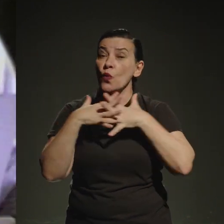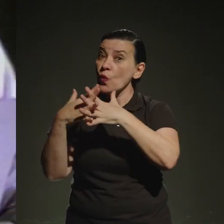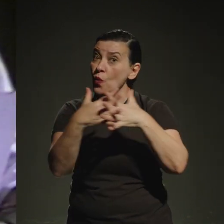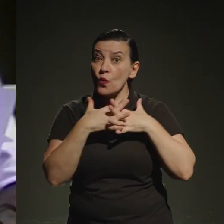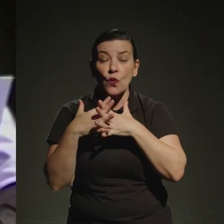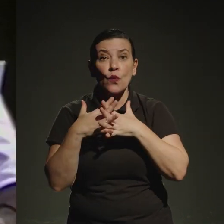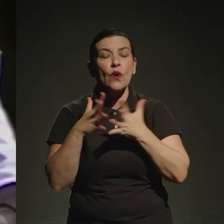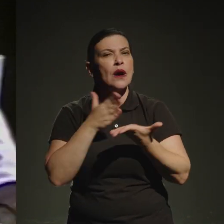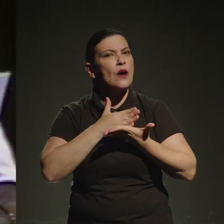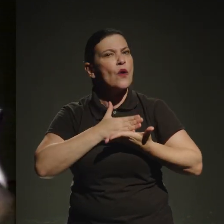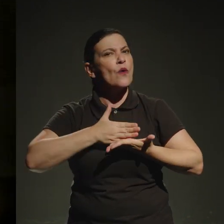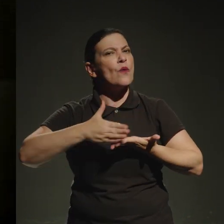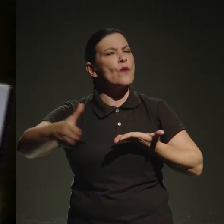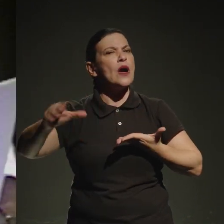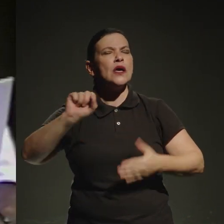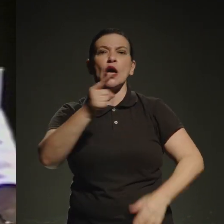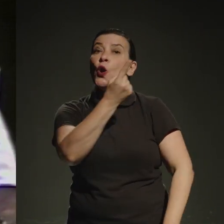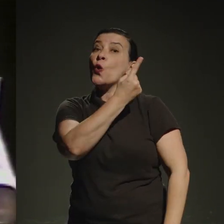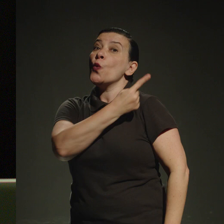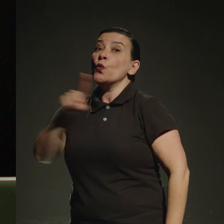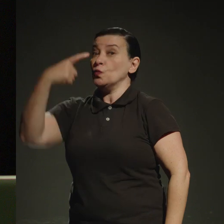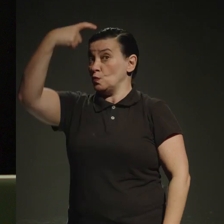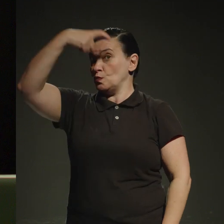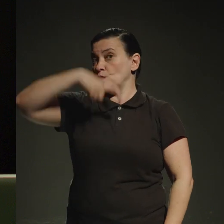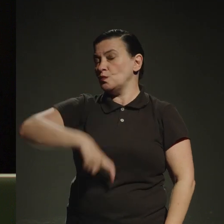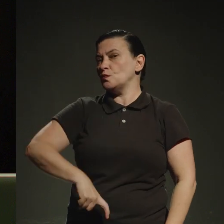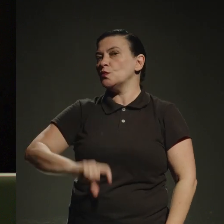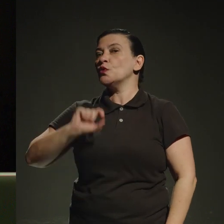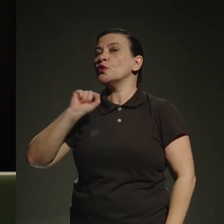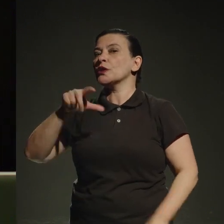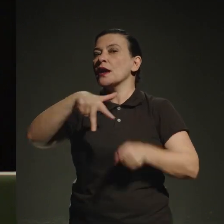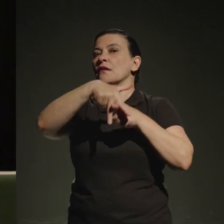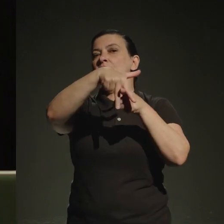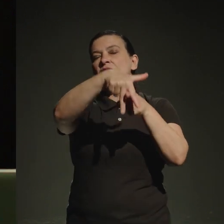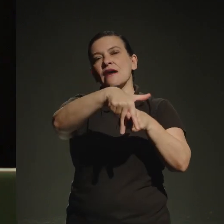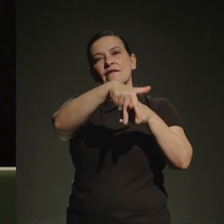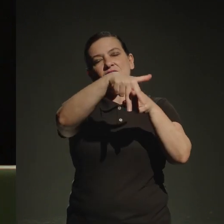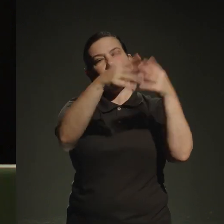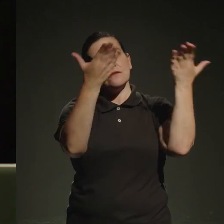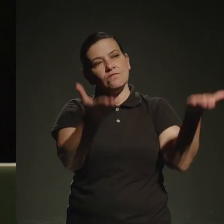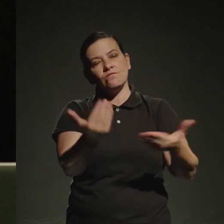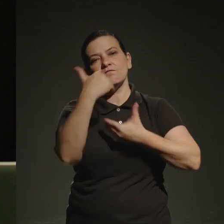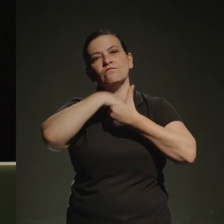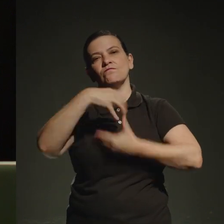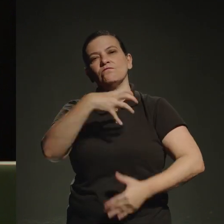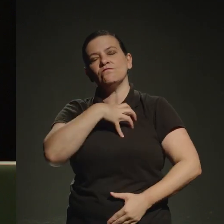último personagem, que é o cavaleiro da triste figura, Quixote. Triste.